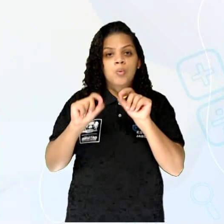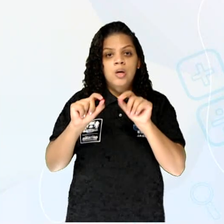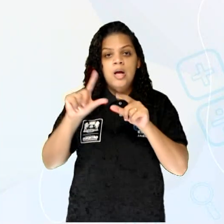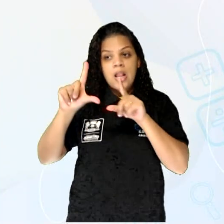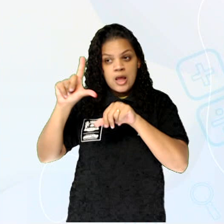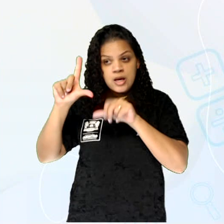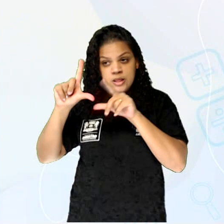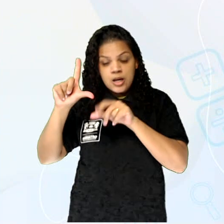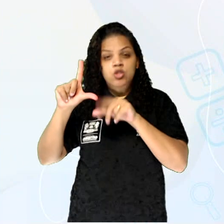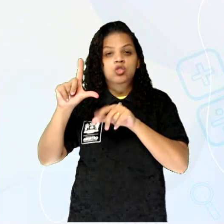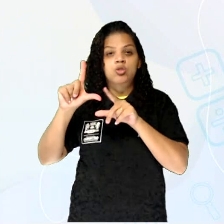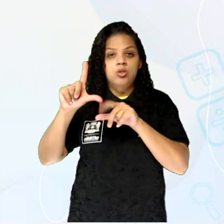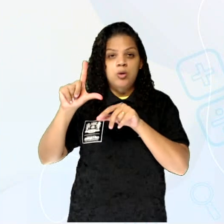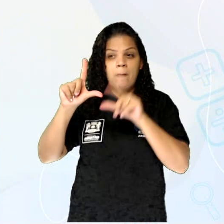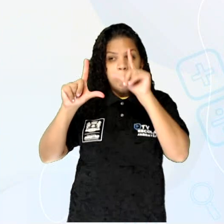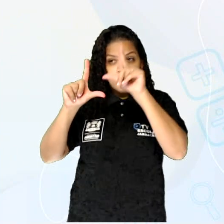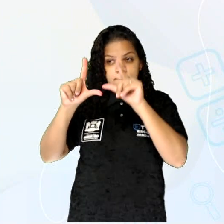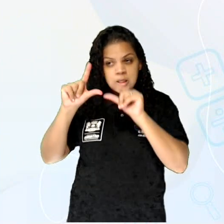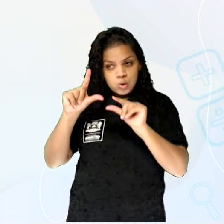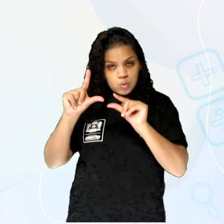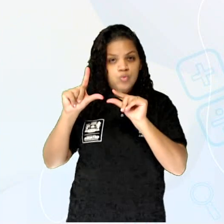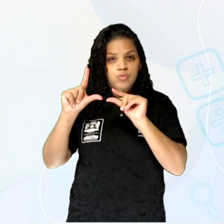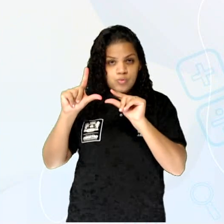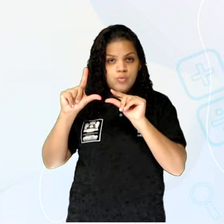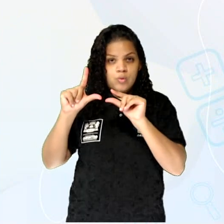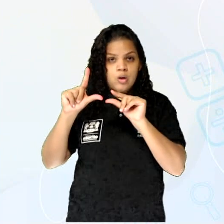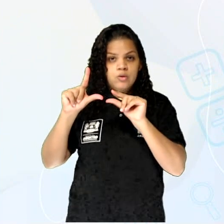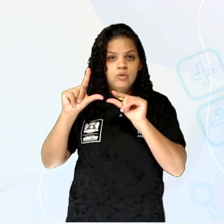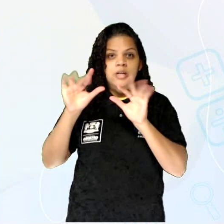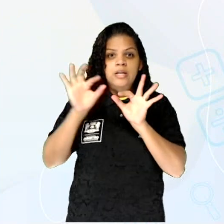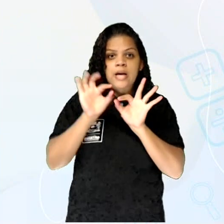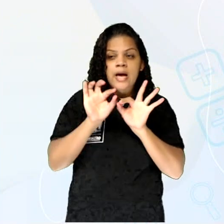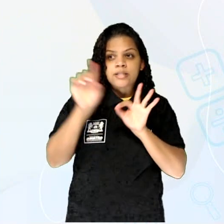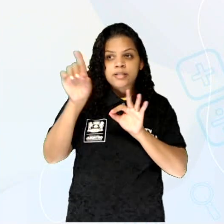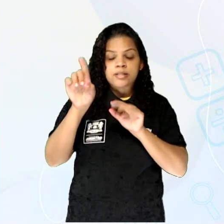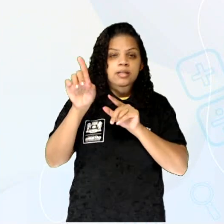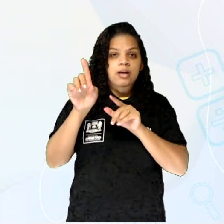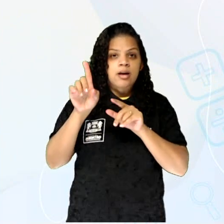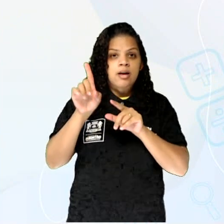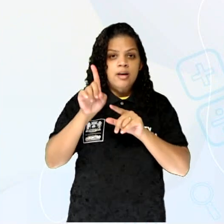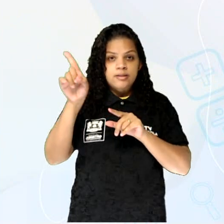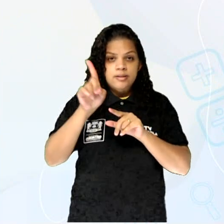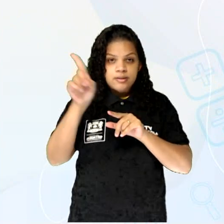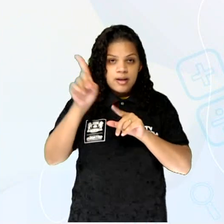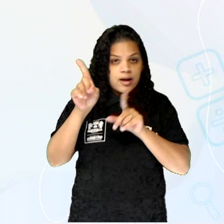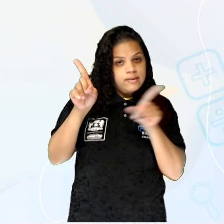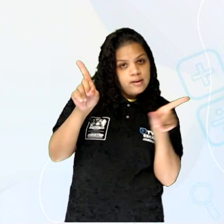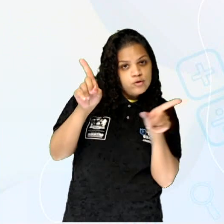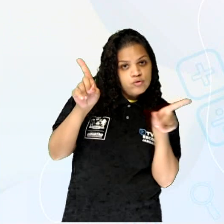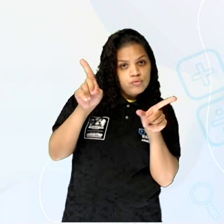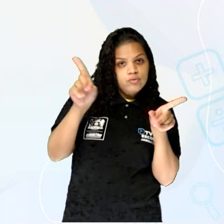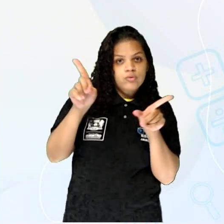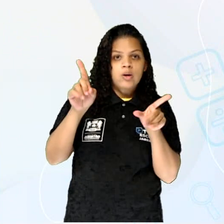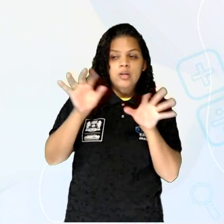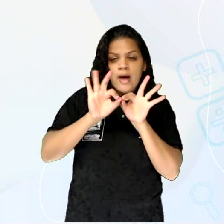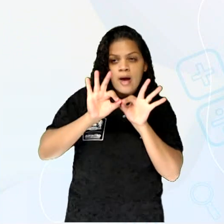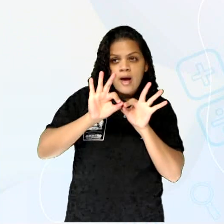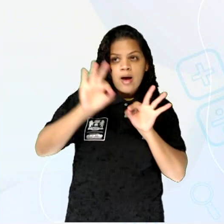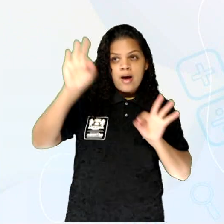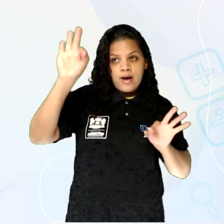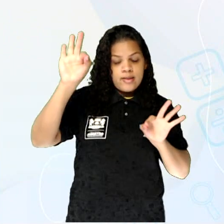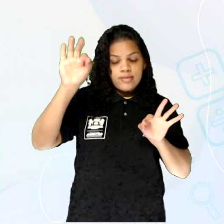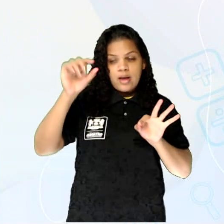minúsculas e as setas nas extremidades nos dão essa ideia de que a reta é ilimitada é